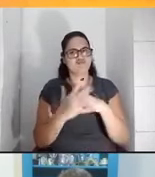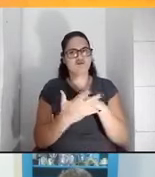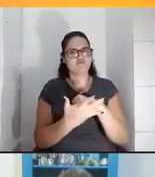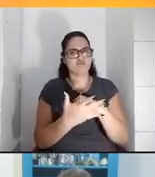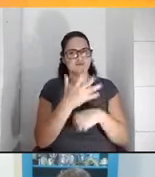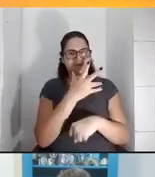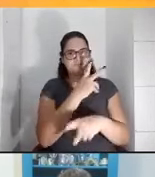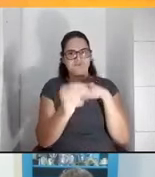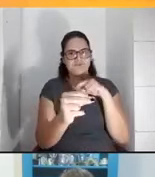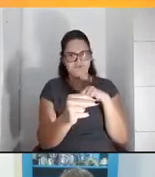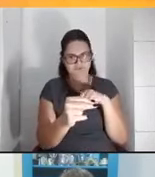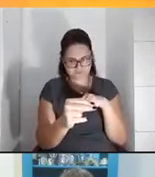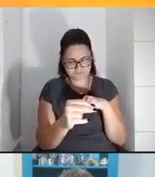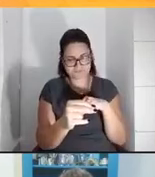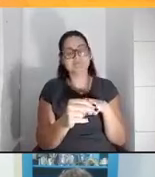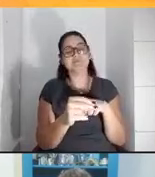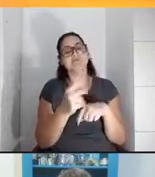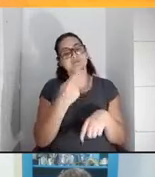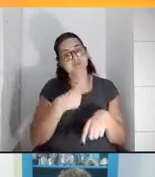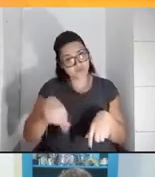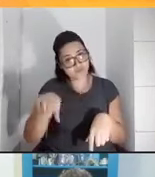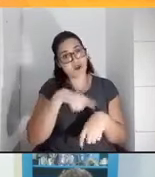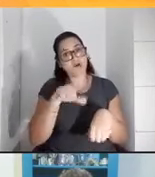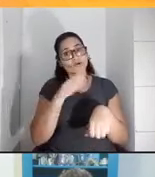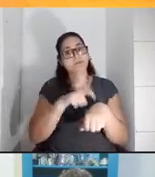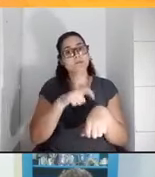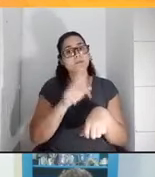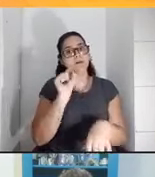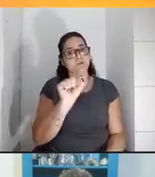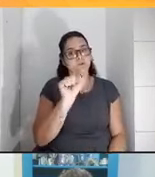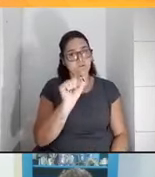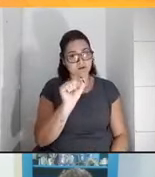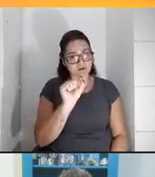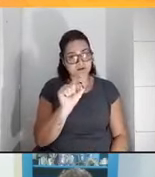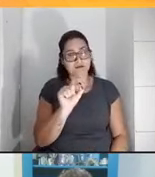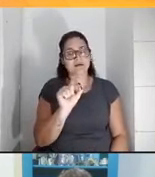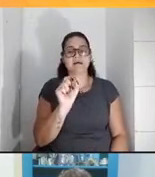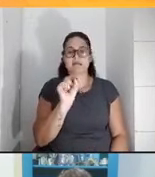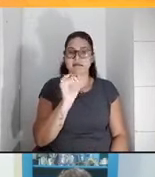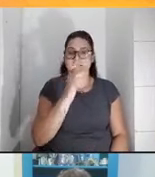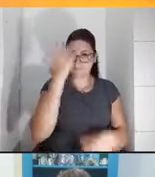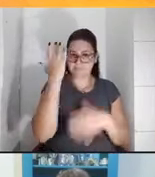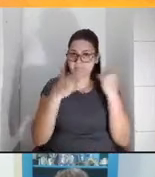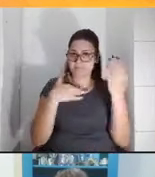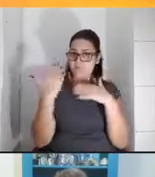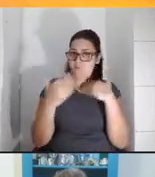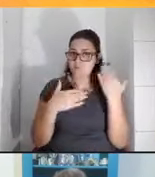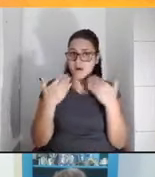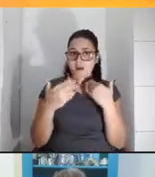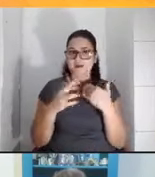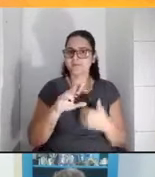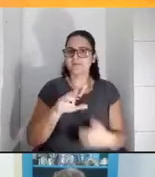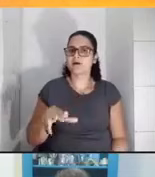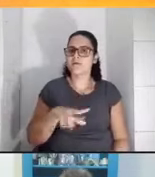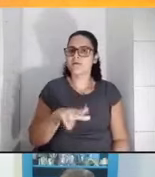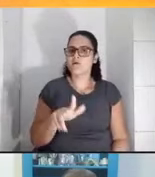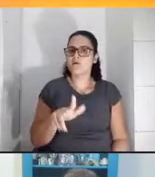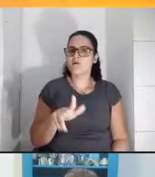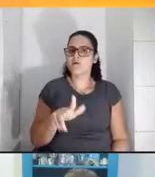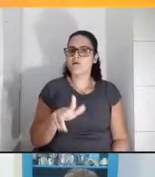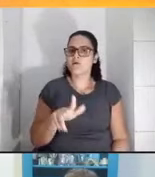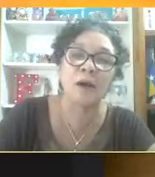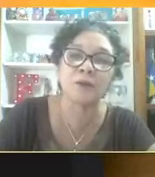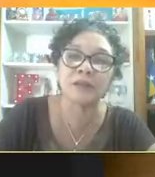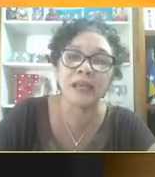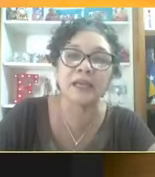infelizmente. Nós estamos num momento em que quem está morrendo não é a pessoa que tem plano de saúde, que tem condição